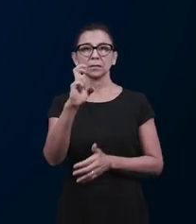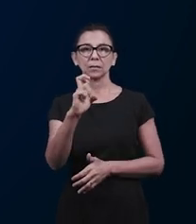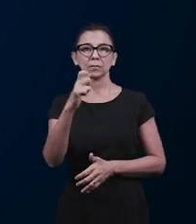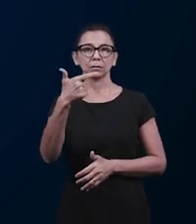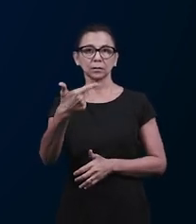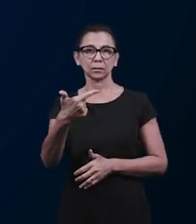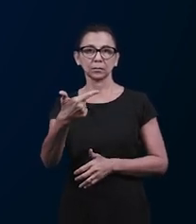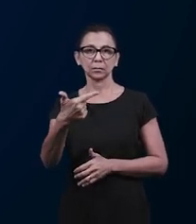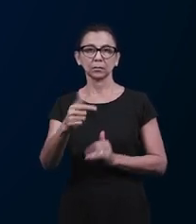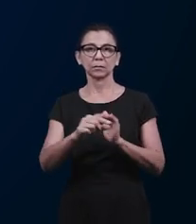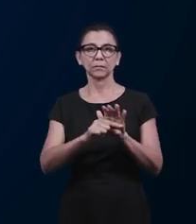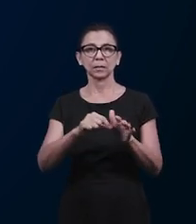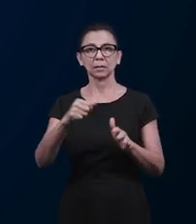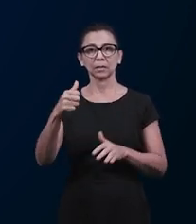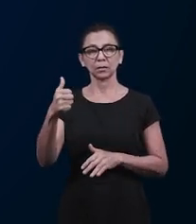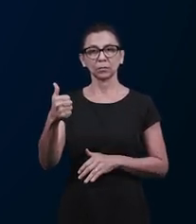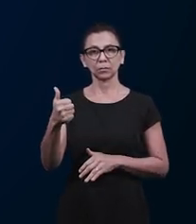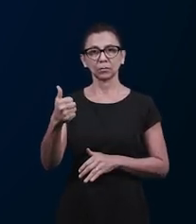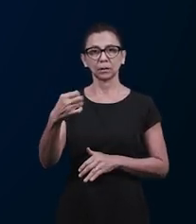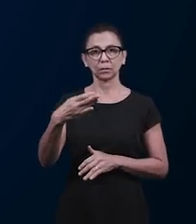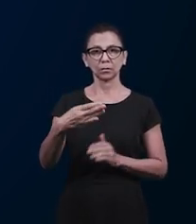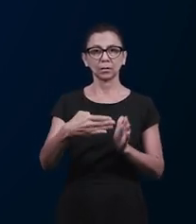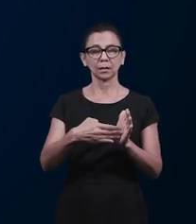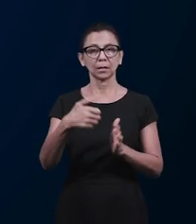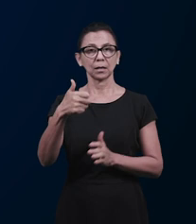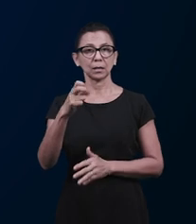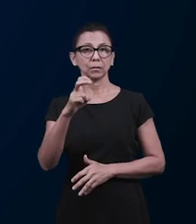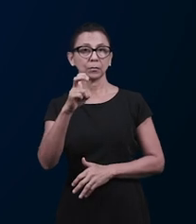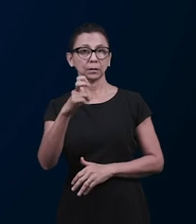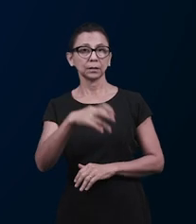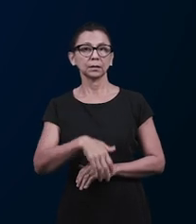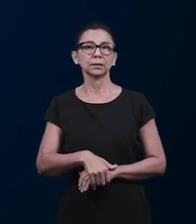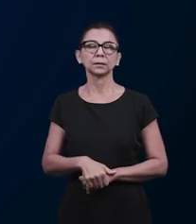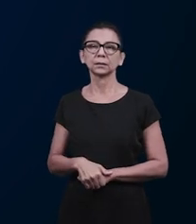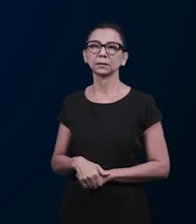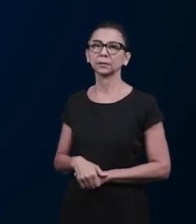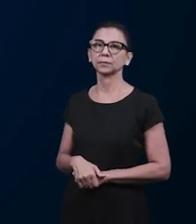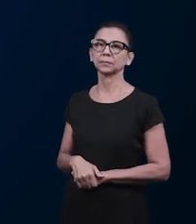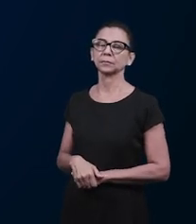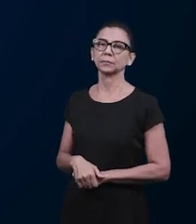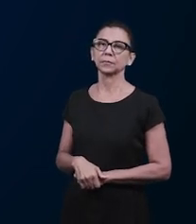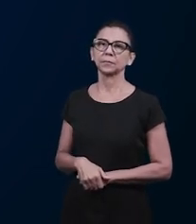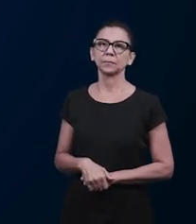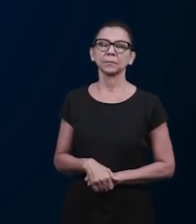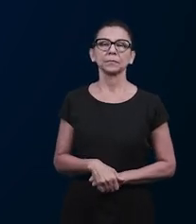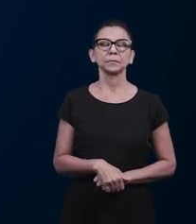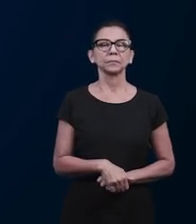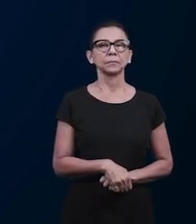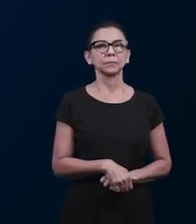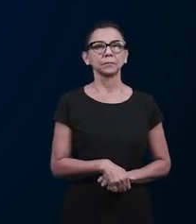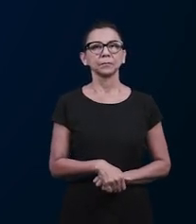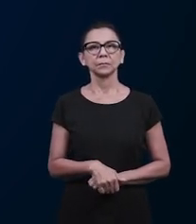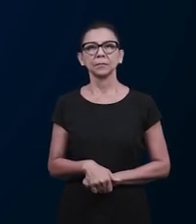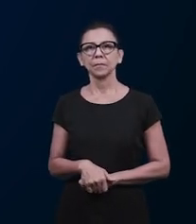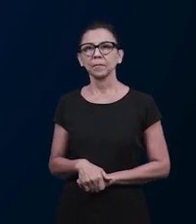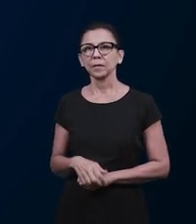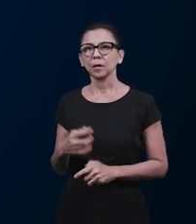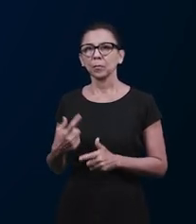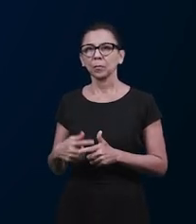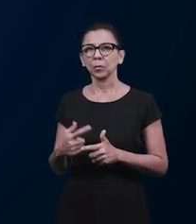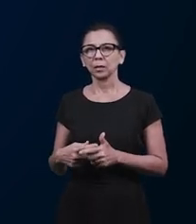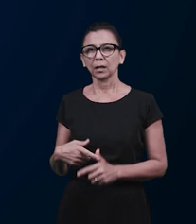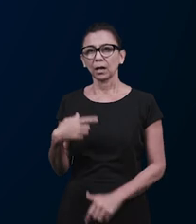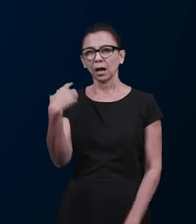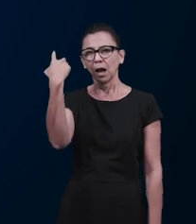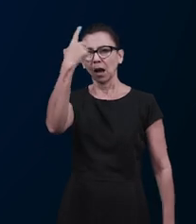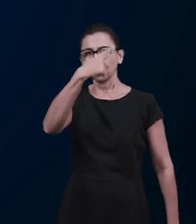52, 14 e 15. Como pasmaram muitos à vista dele, pois a sua